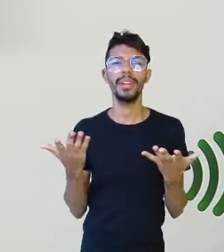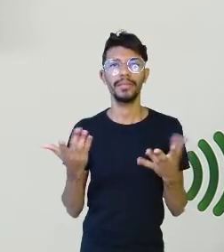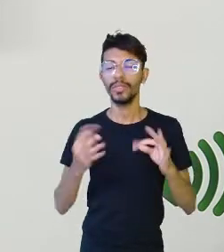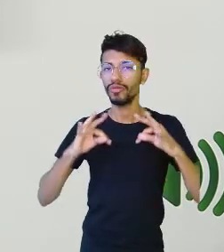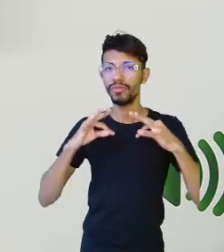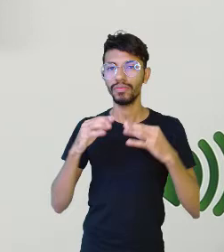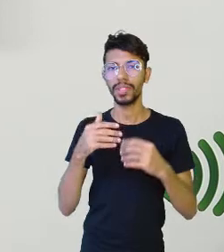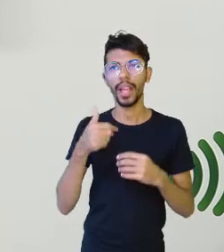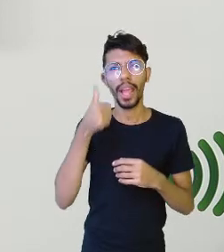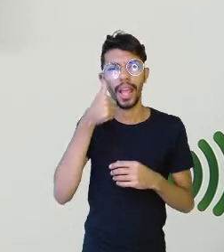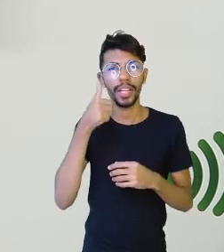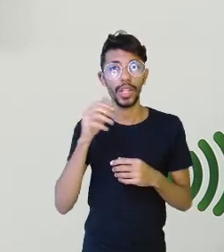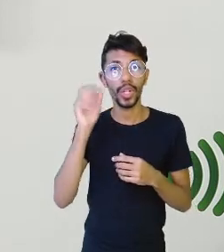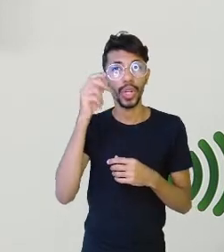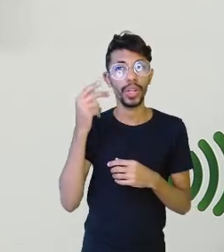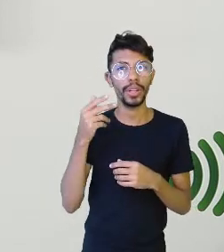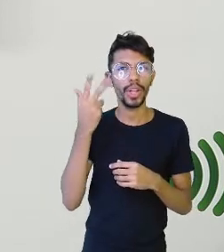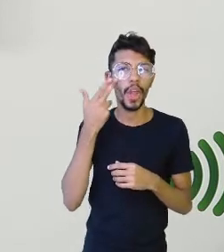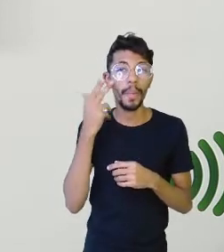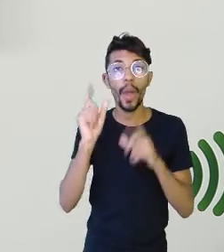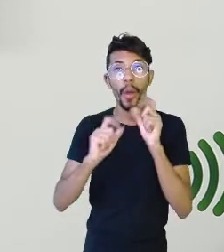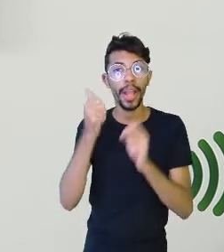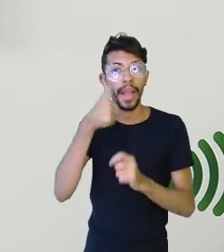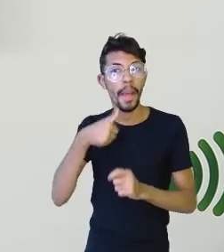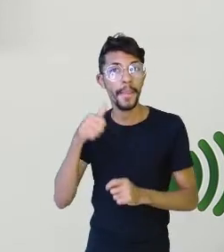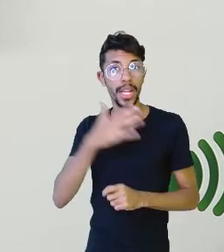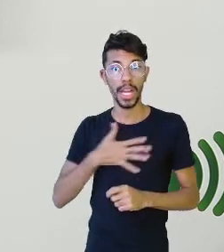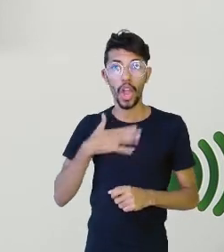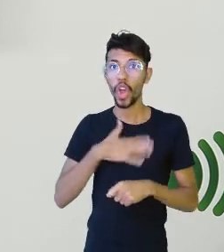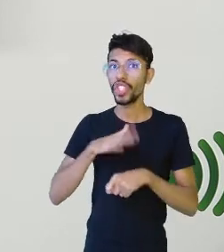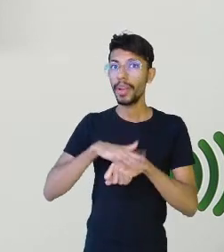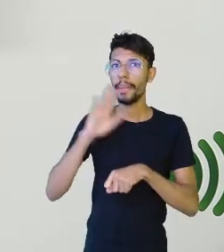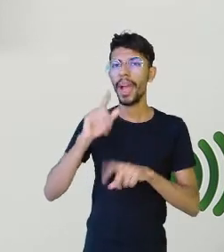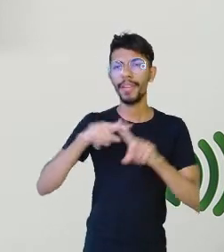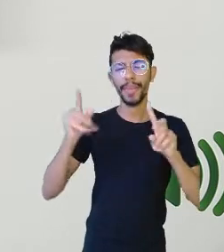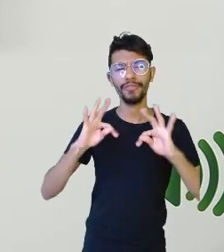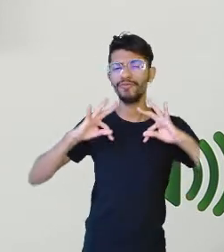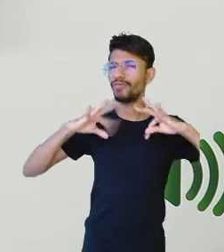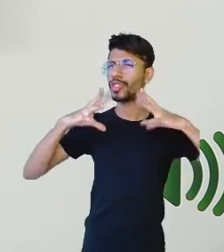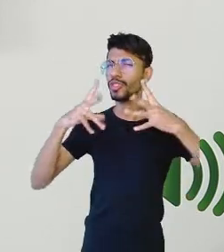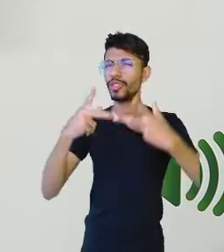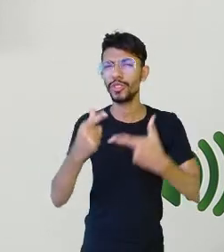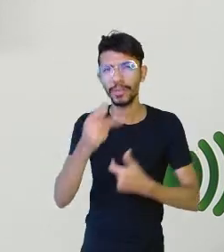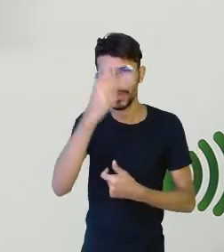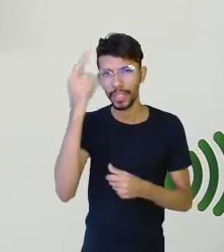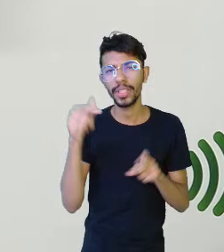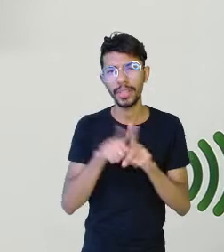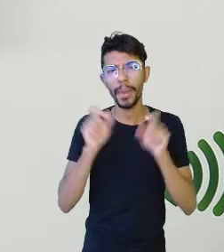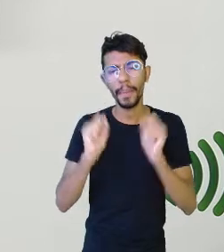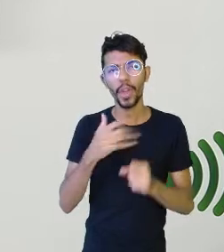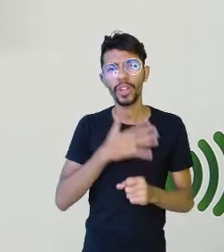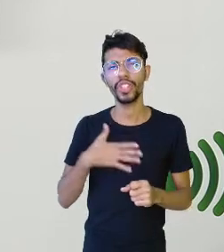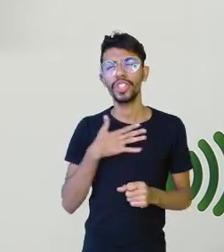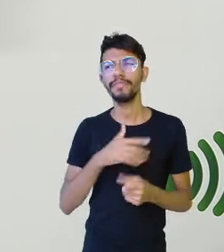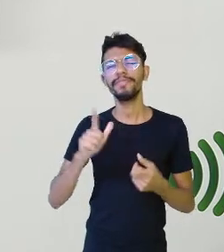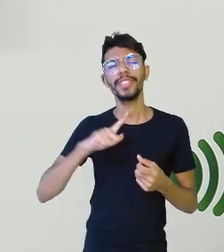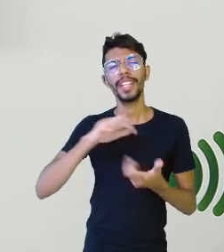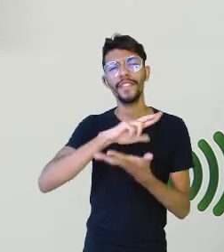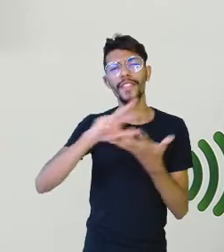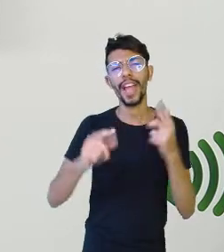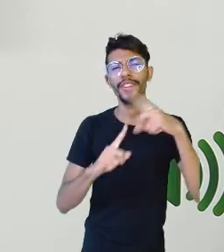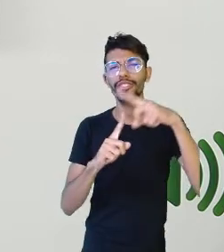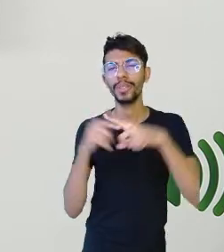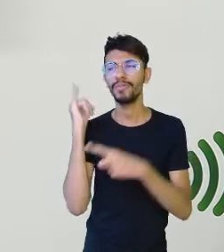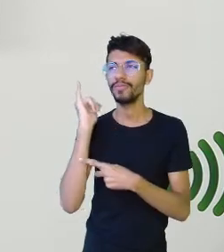assim umas, que às vezes geralmente as meninas gostam um pouco mais de contos de fadas. Mas existem vários tipos de contos, como está aí na